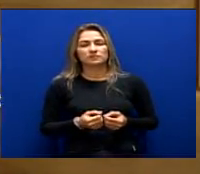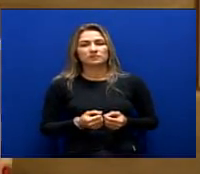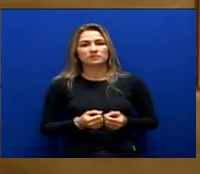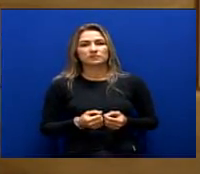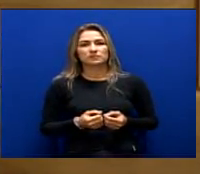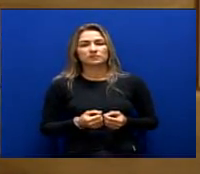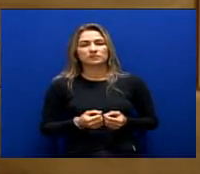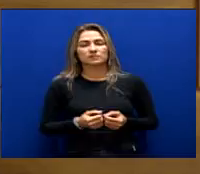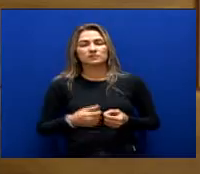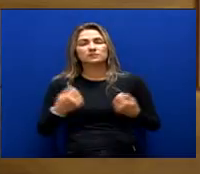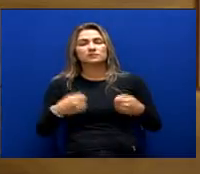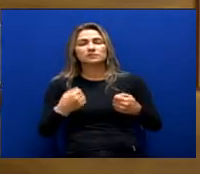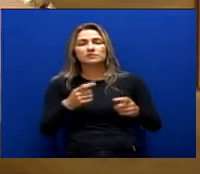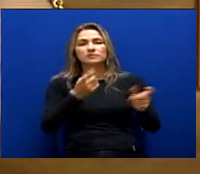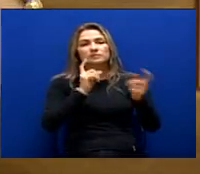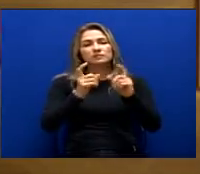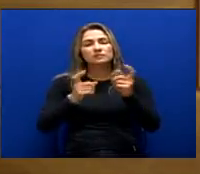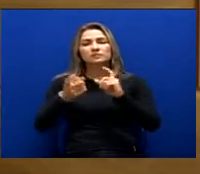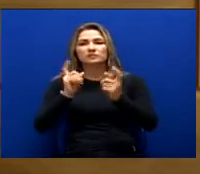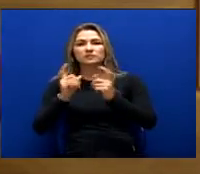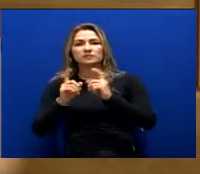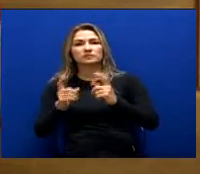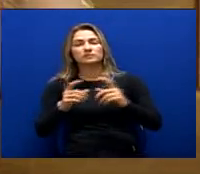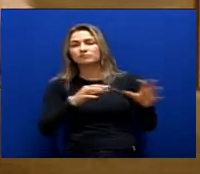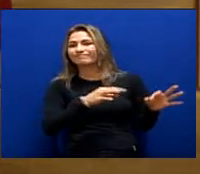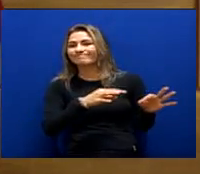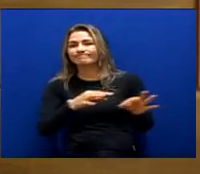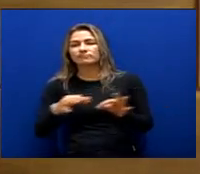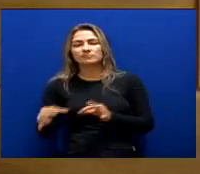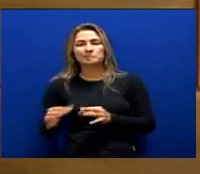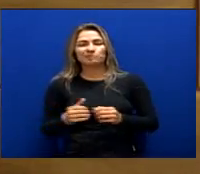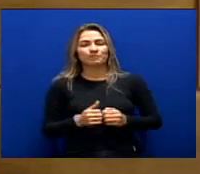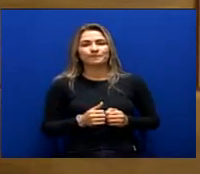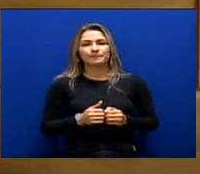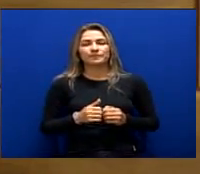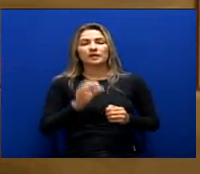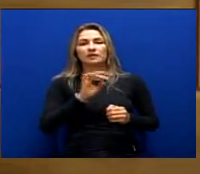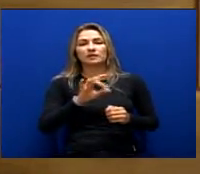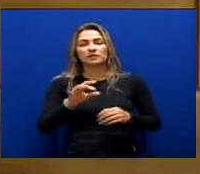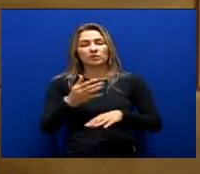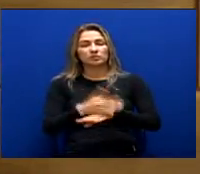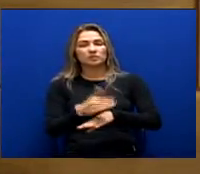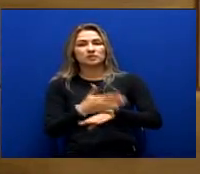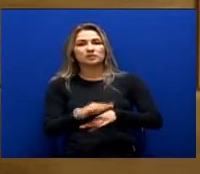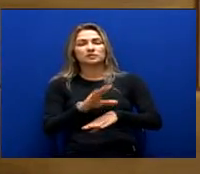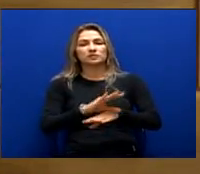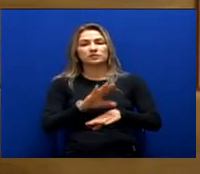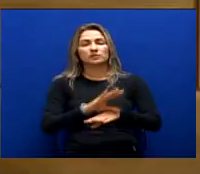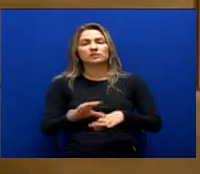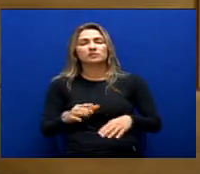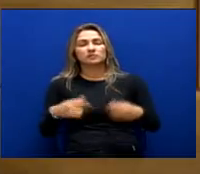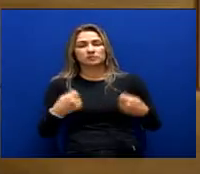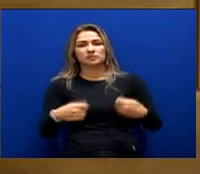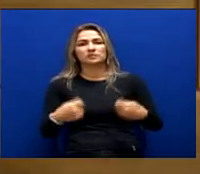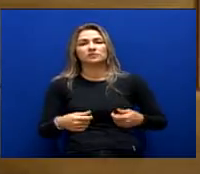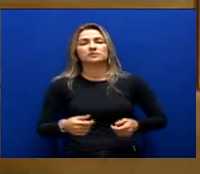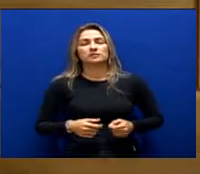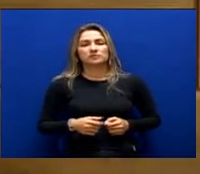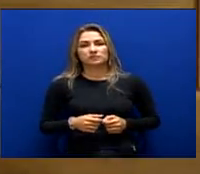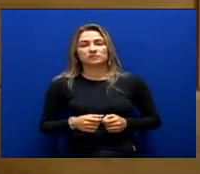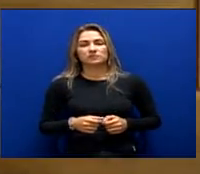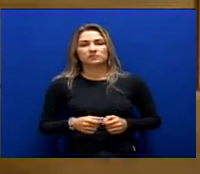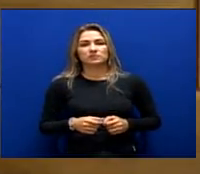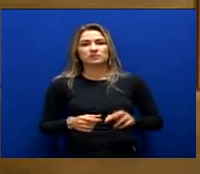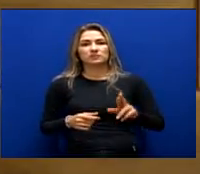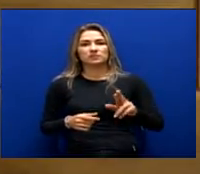realmente ter essas reuniões mais freqüente a educação continuada cada um ver realmente o seu papel para que realmente é essa